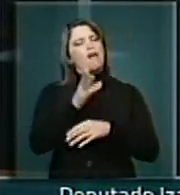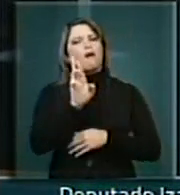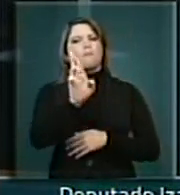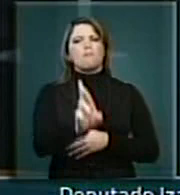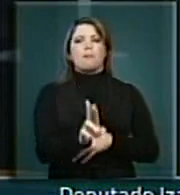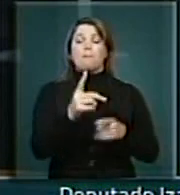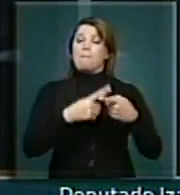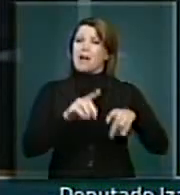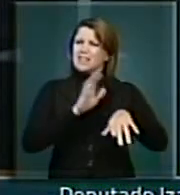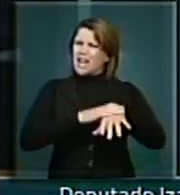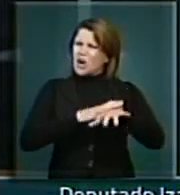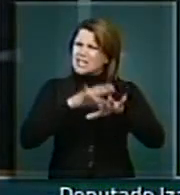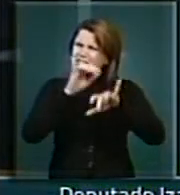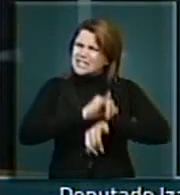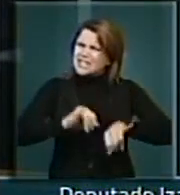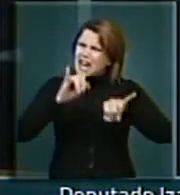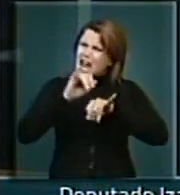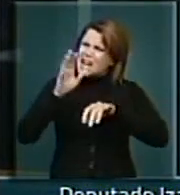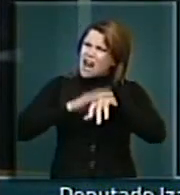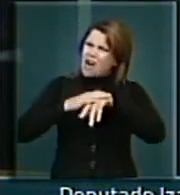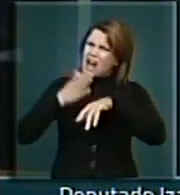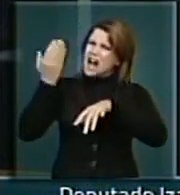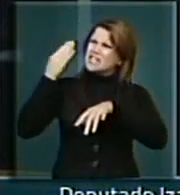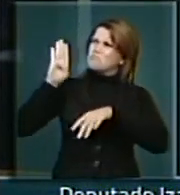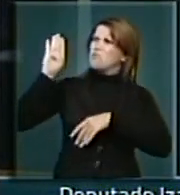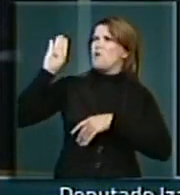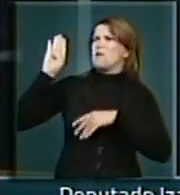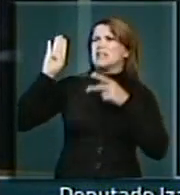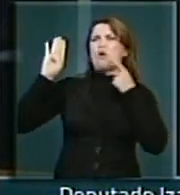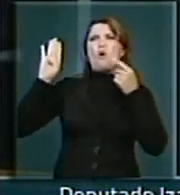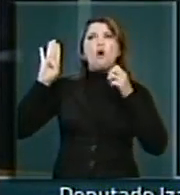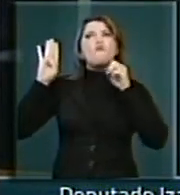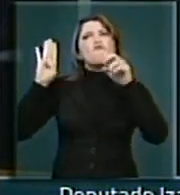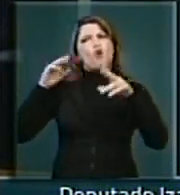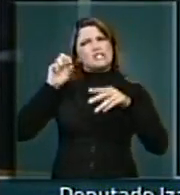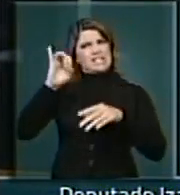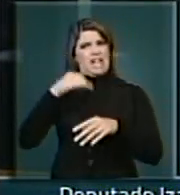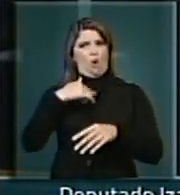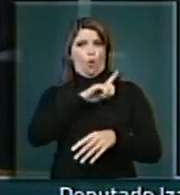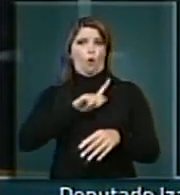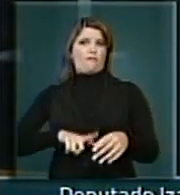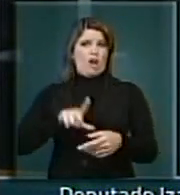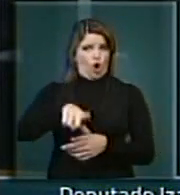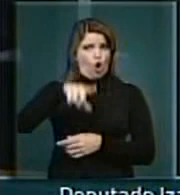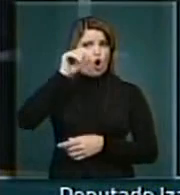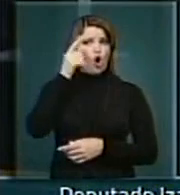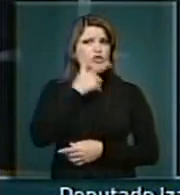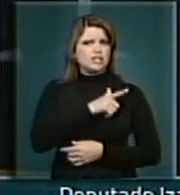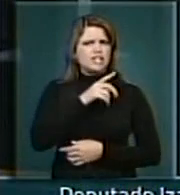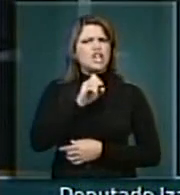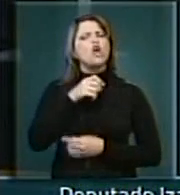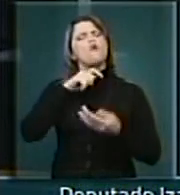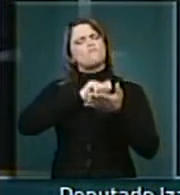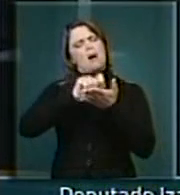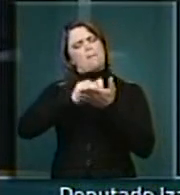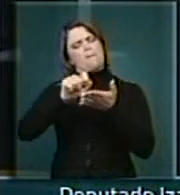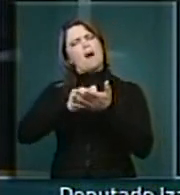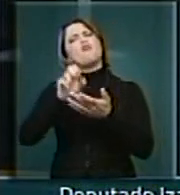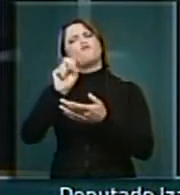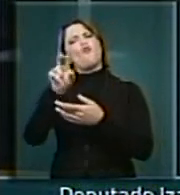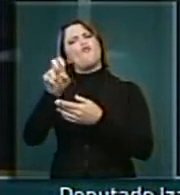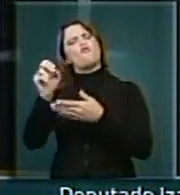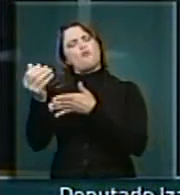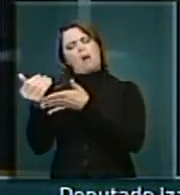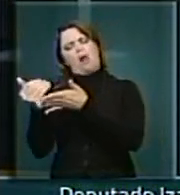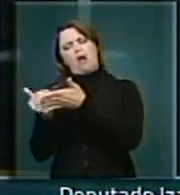mas durante a campanha não foi o secretário de Segurança que foi lá prometer coisas. Então o que eles querem é serem